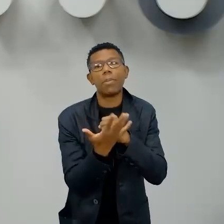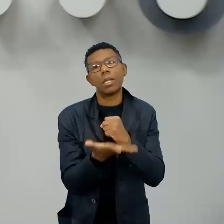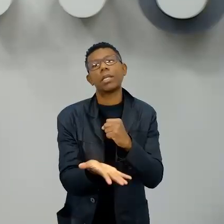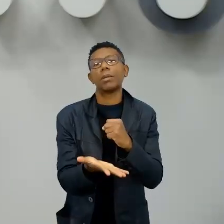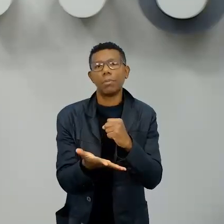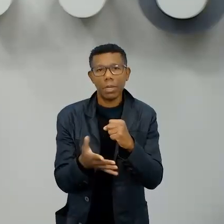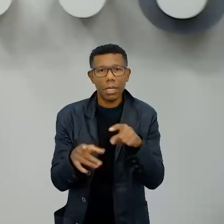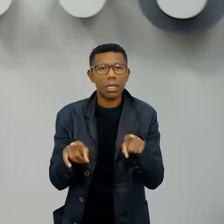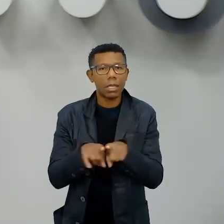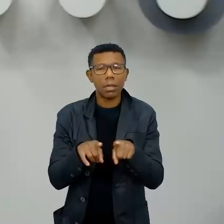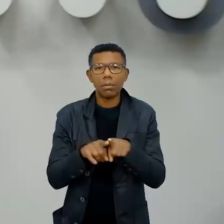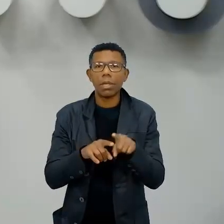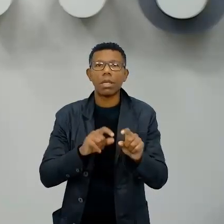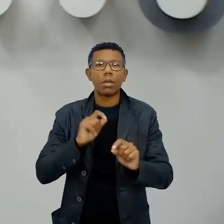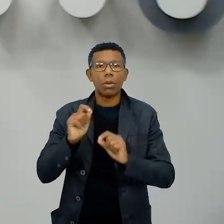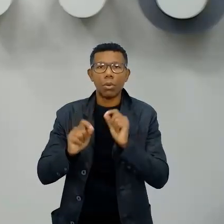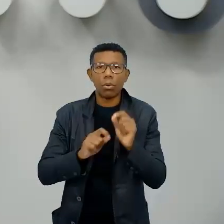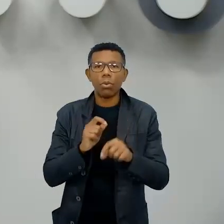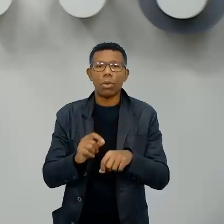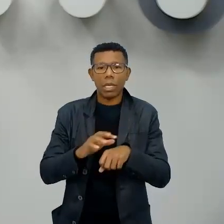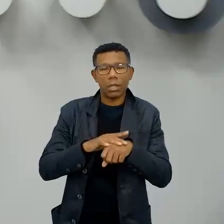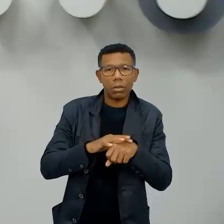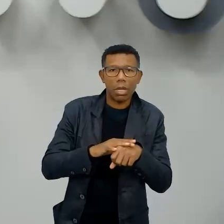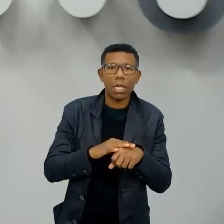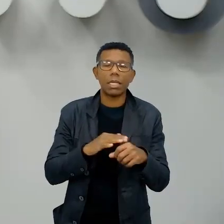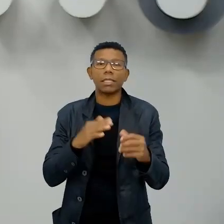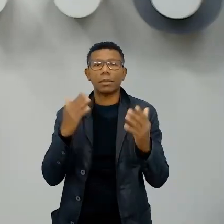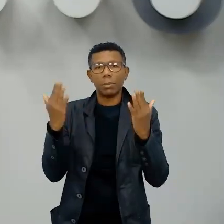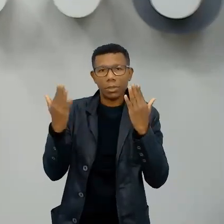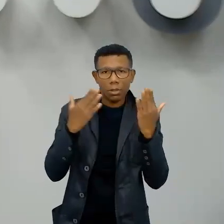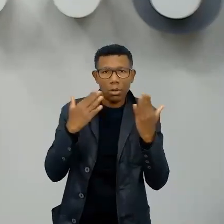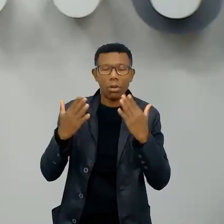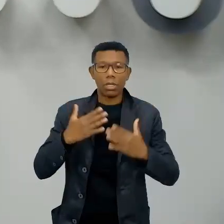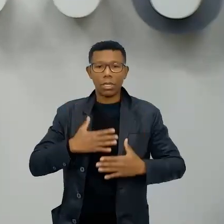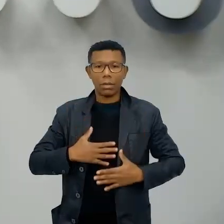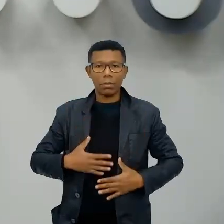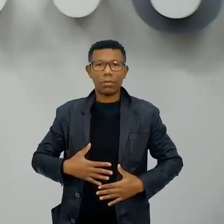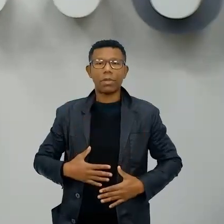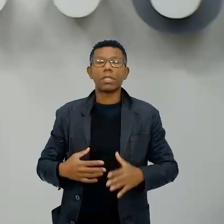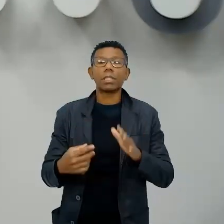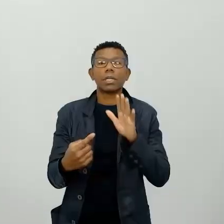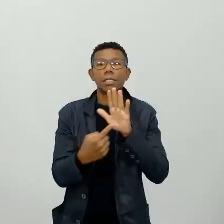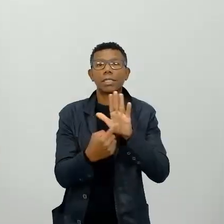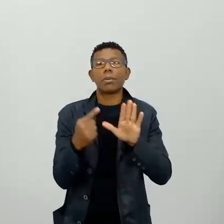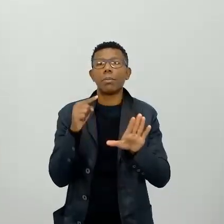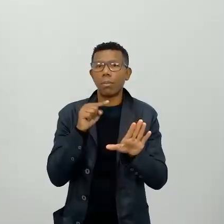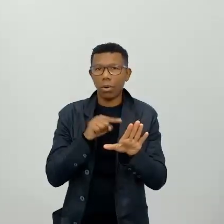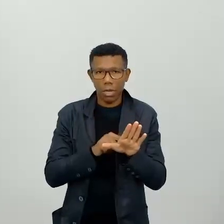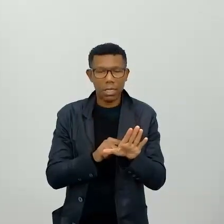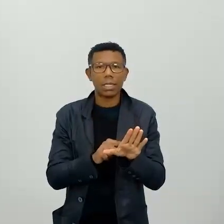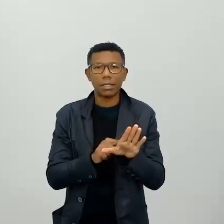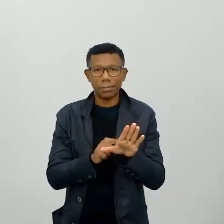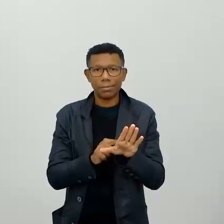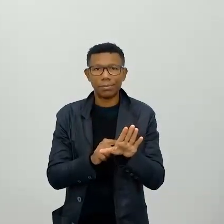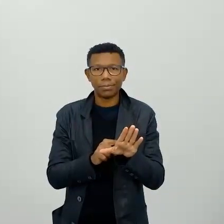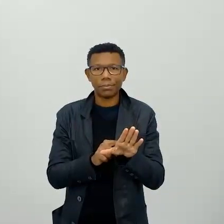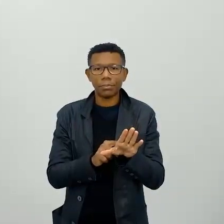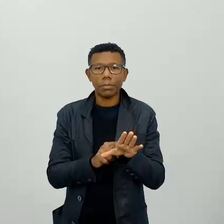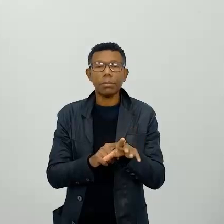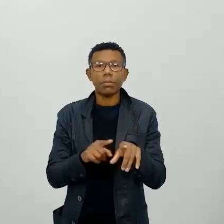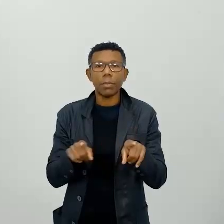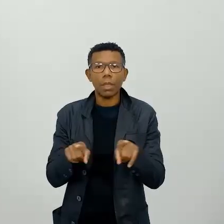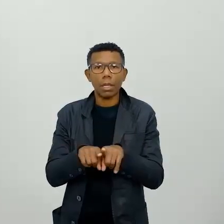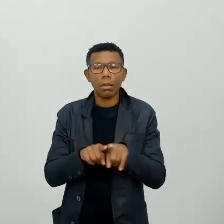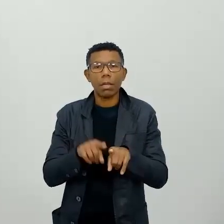passam por essas questões da violência física, psicológica, simbólica. O professor Eduardo, ele traz essa contribuição nesse sentido, dizendo